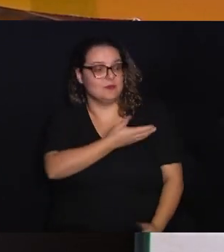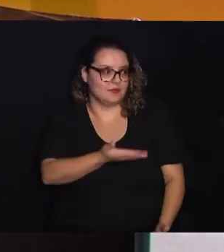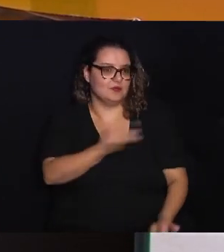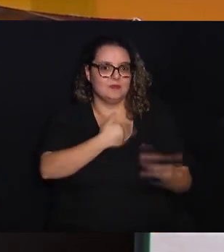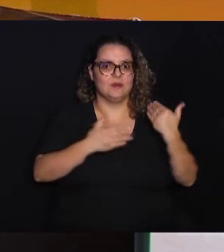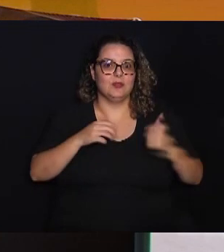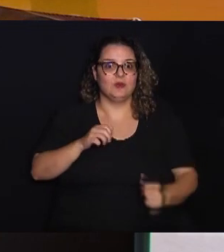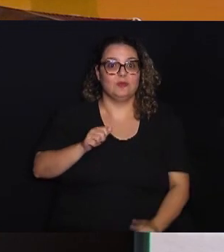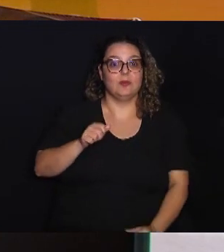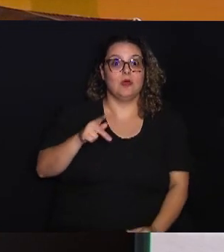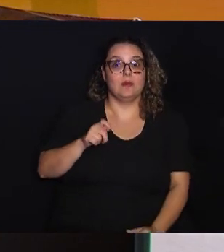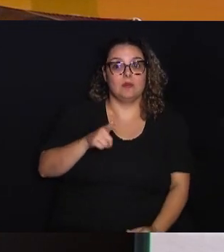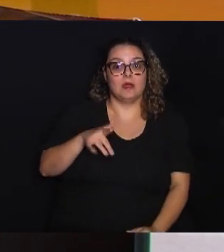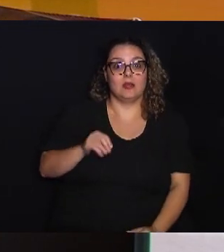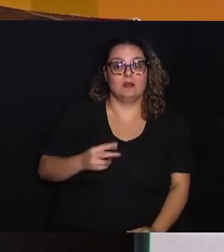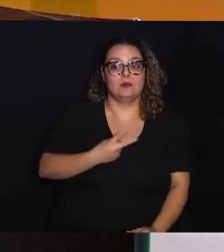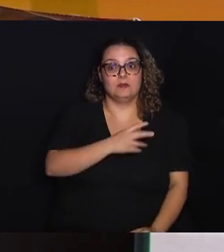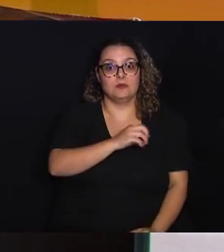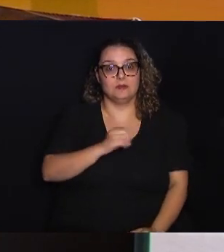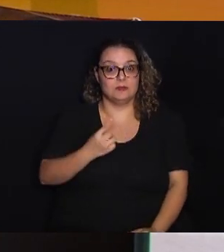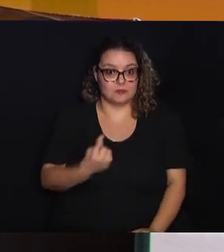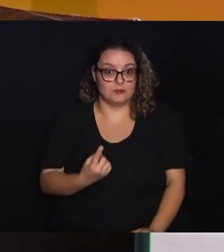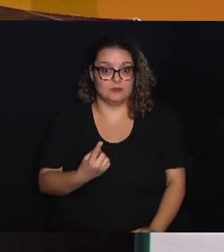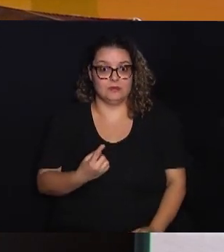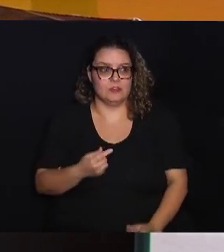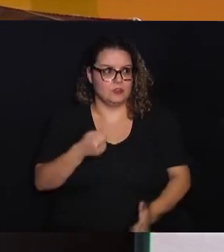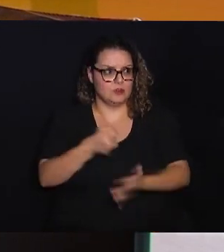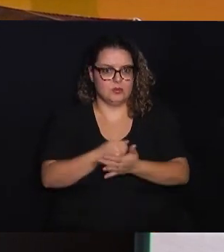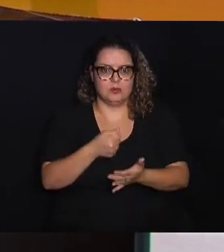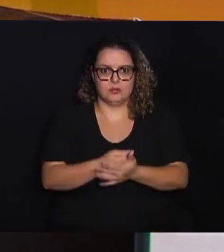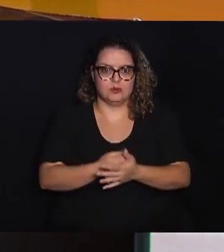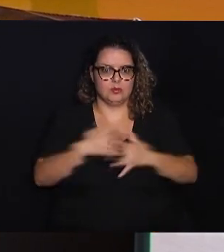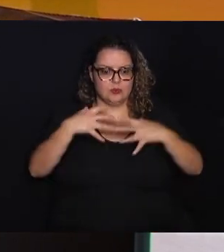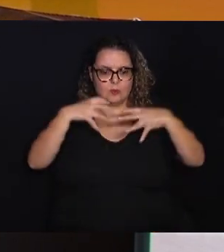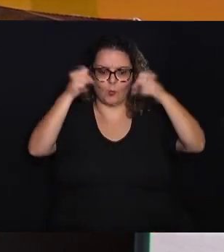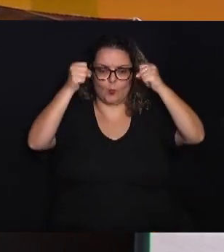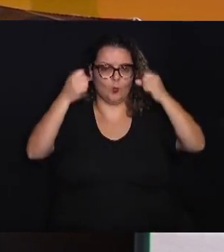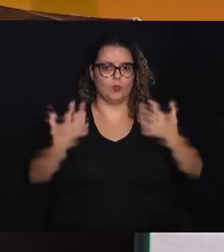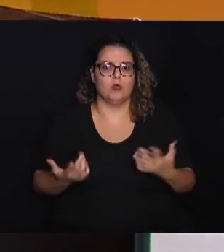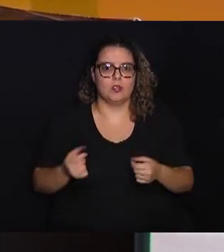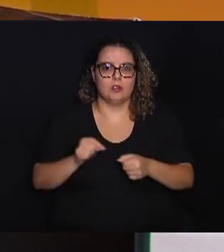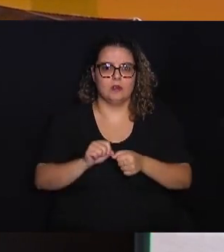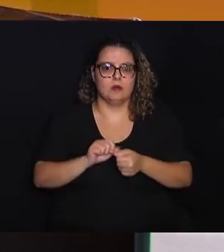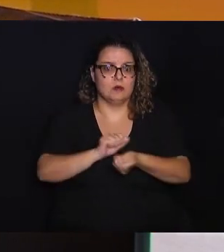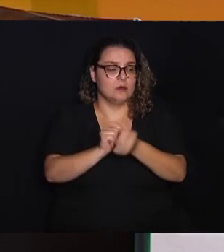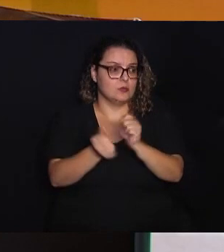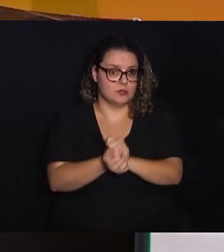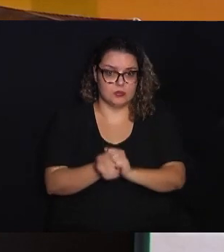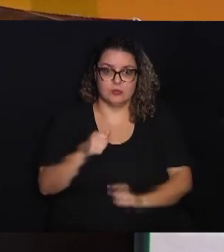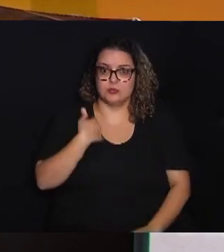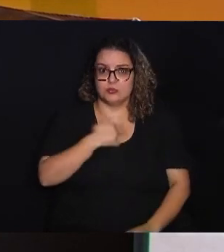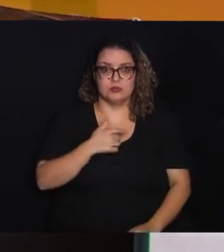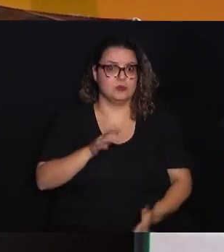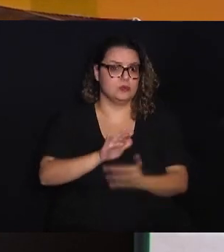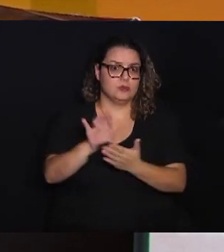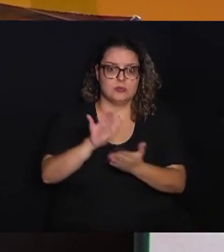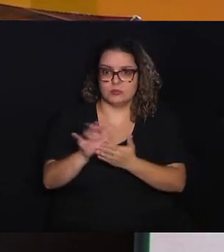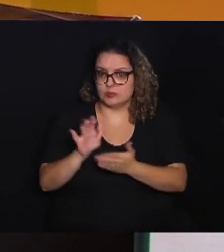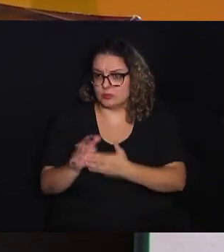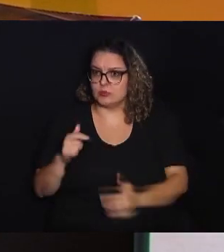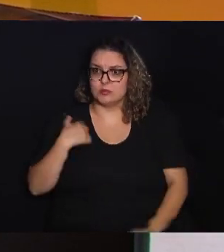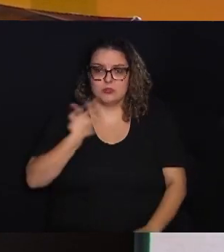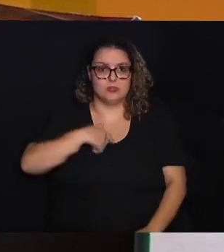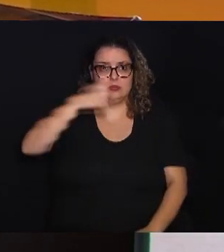você também, da época do apagão em 2001, que a gente foi forçado, né, no apagão em 2001 a fazer uma reorganização dos nossos